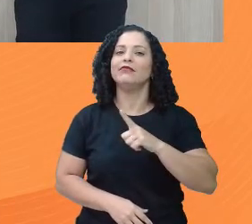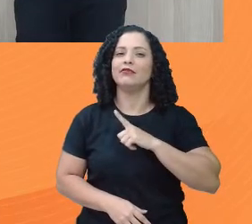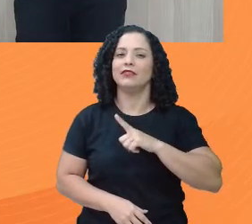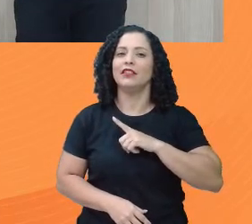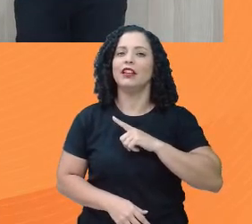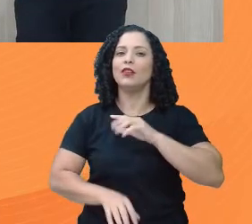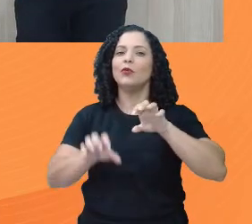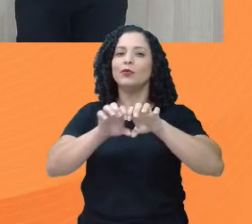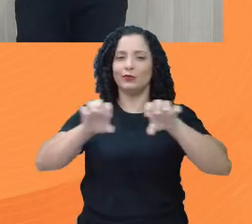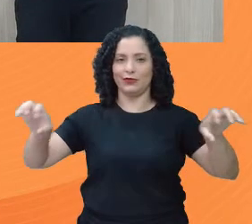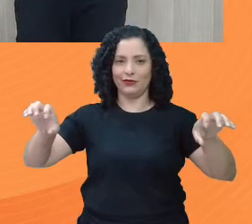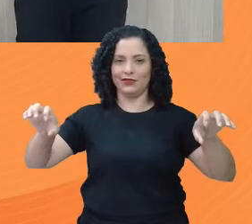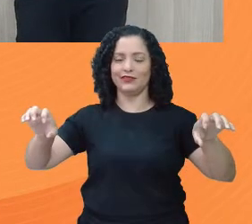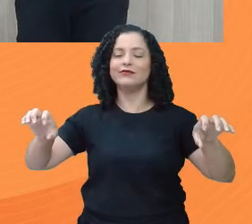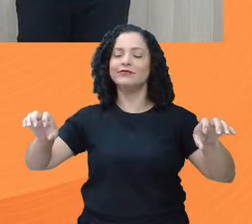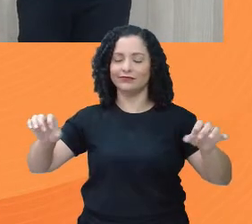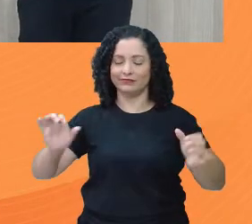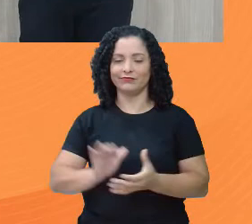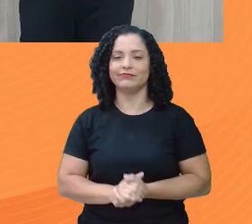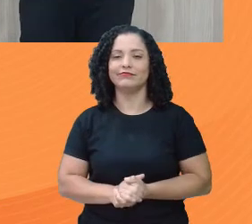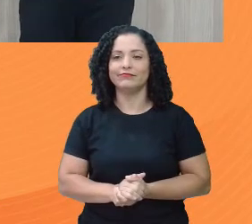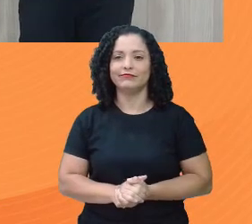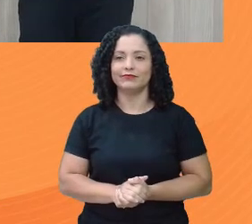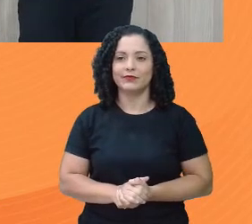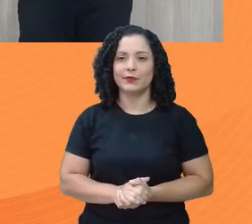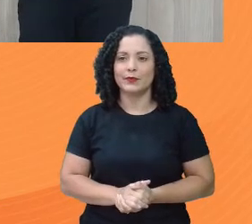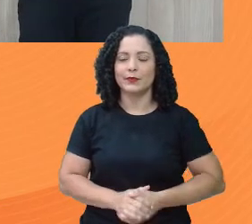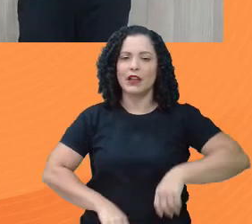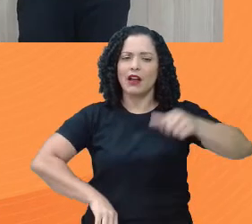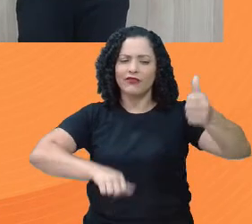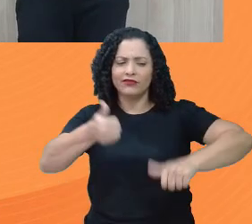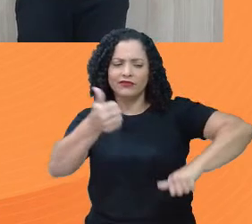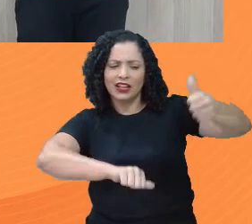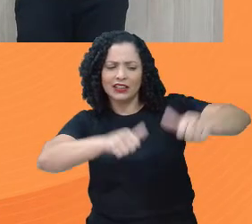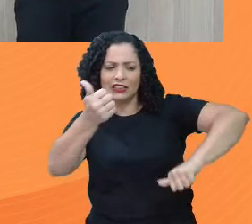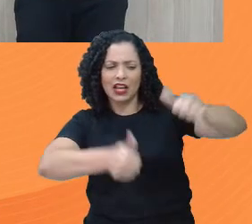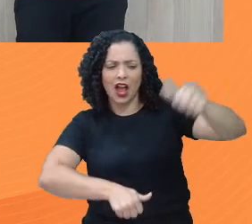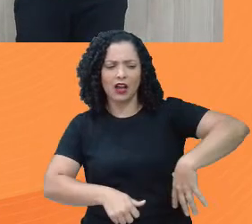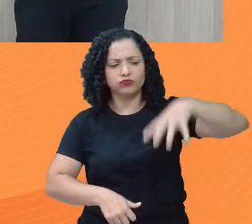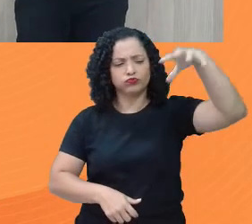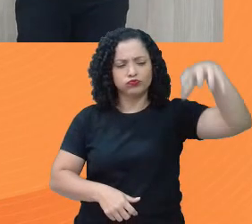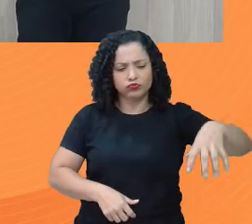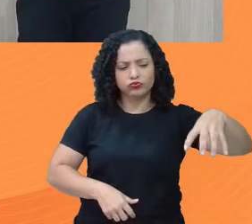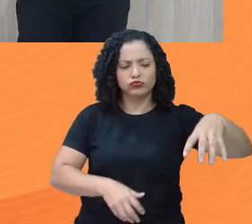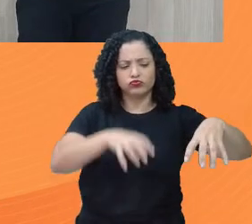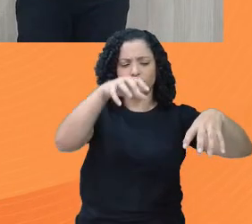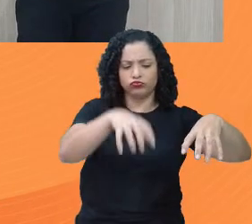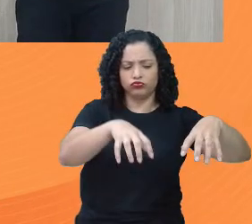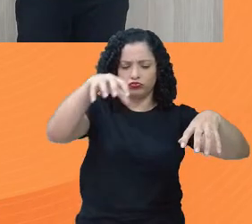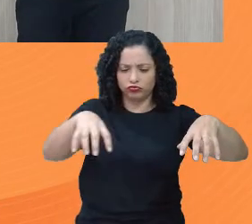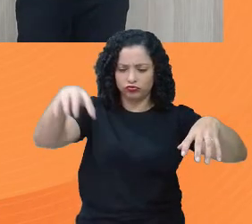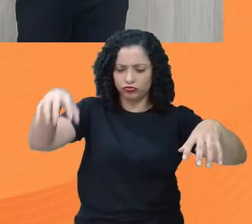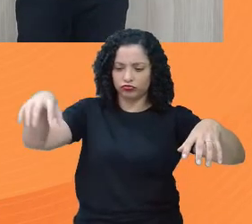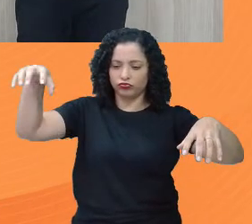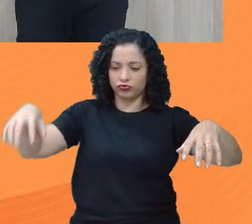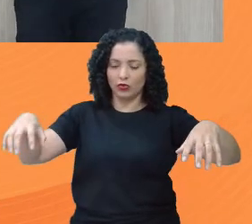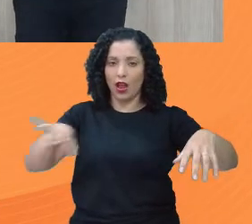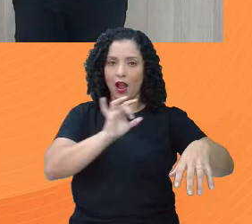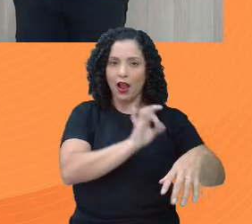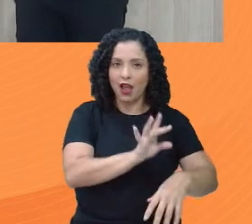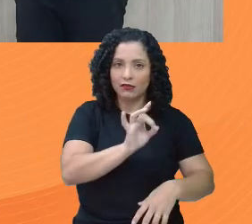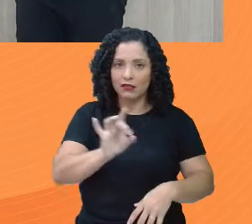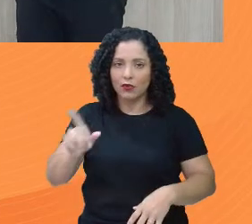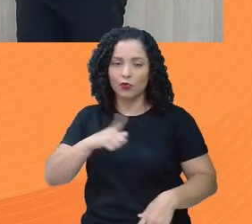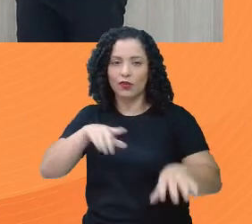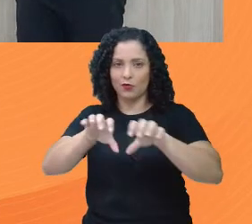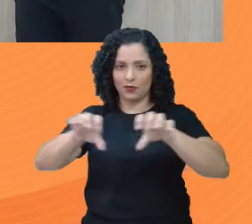de equação, certo? Então, quando a gente analisa cada equação separadamente, temos aí uma equação.